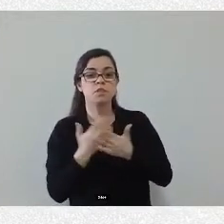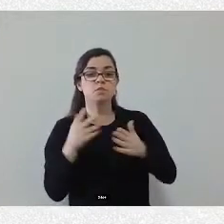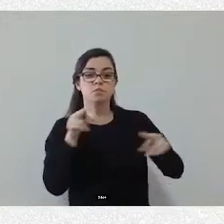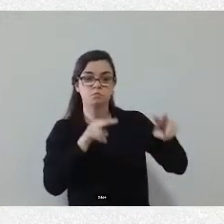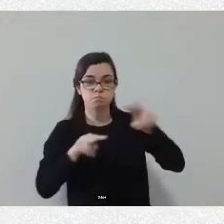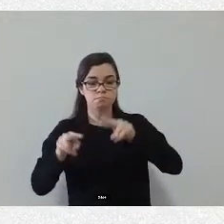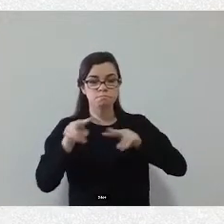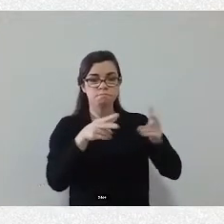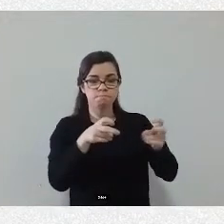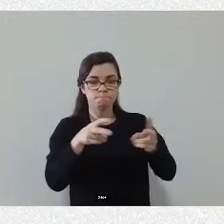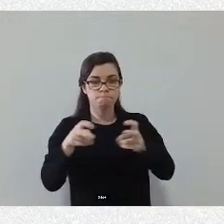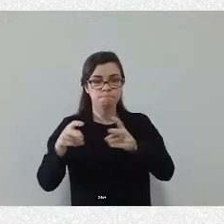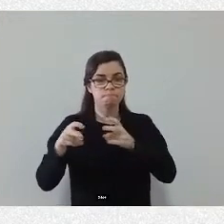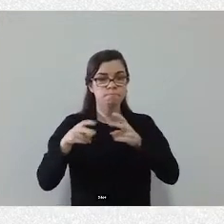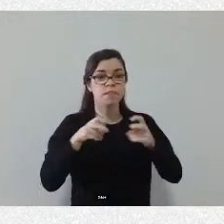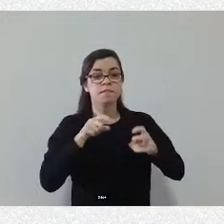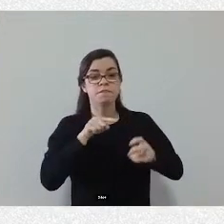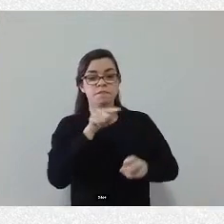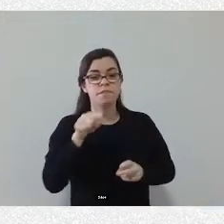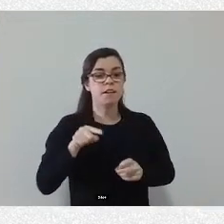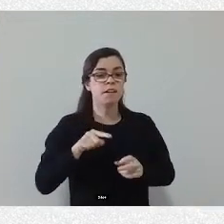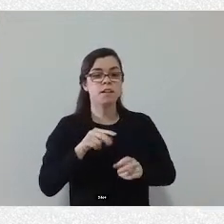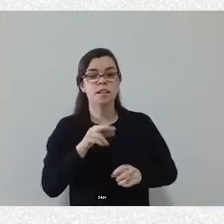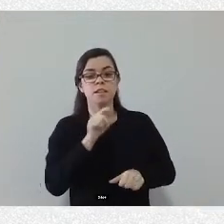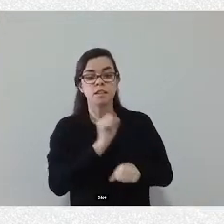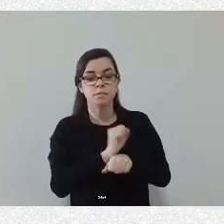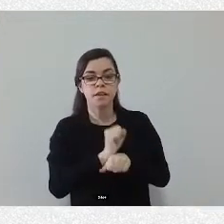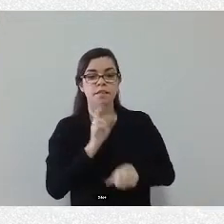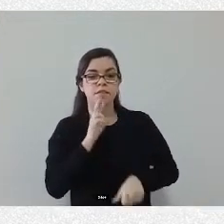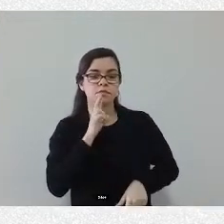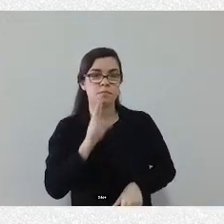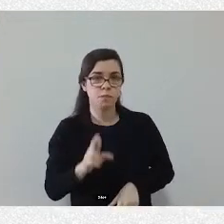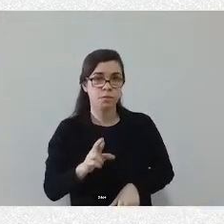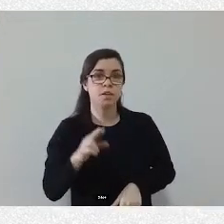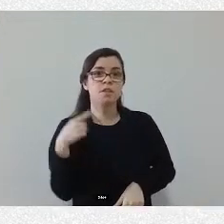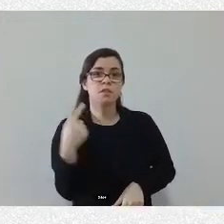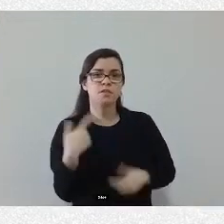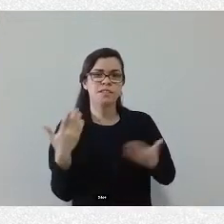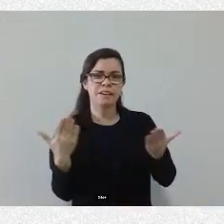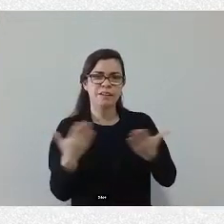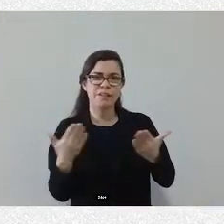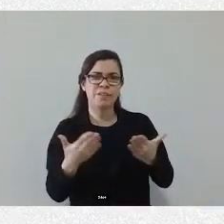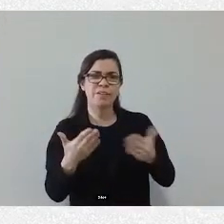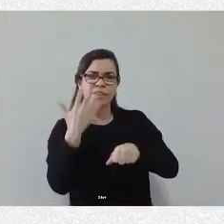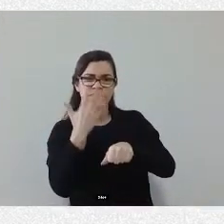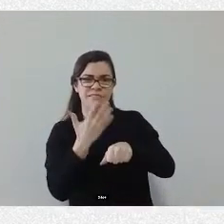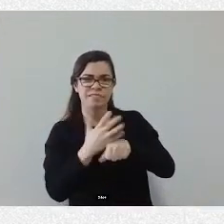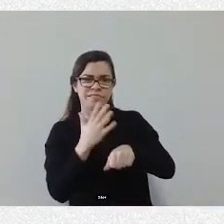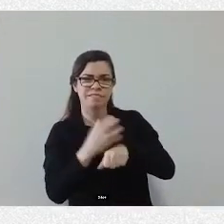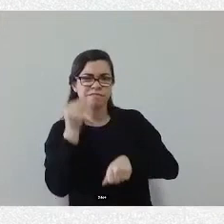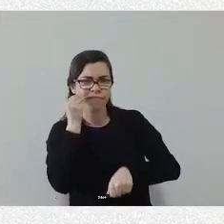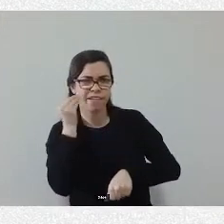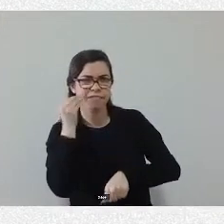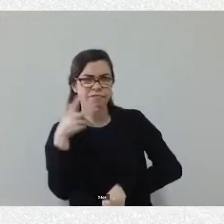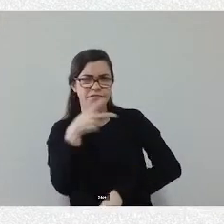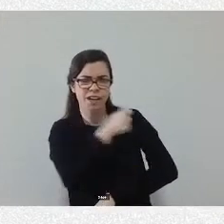estamos avaliando a vacina em si, nós não estamos testando vacina. A vacina já foi testada, já foi aprovada pela Anvisa,